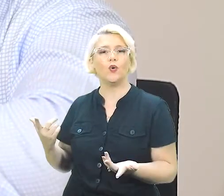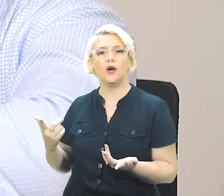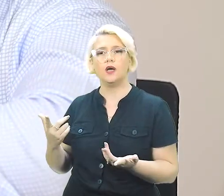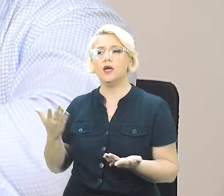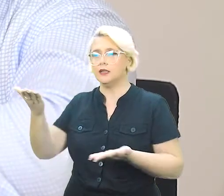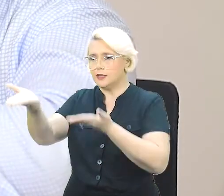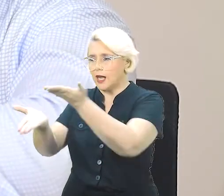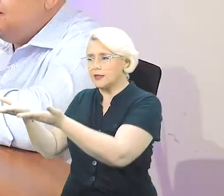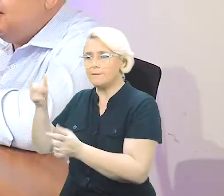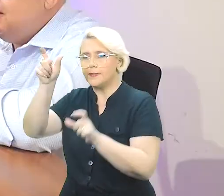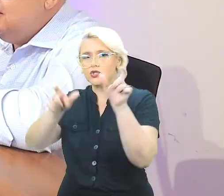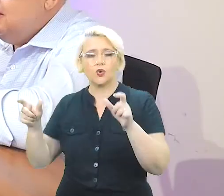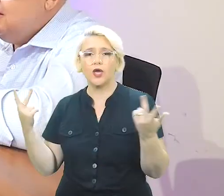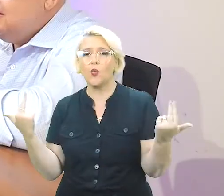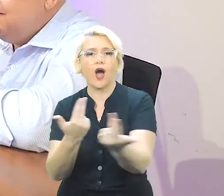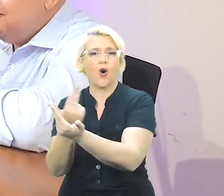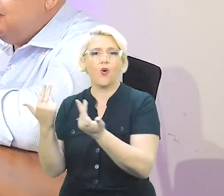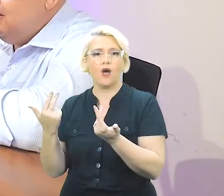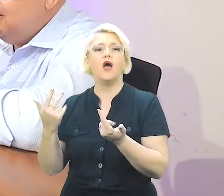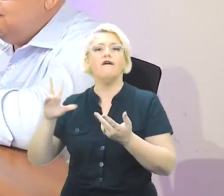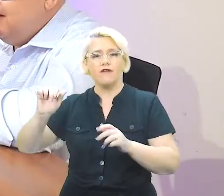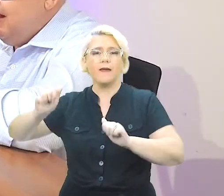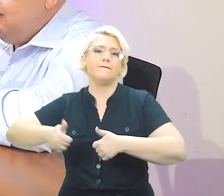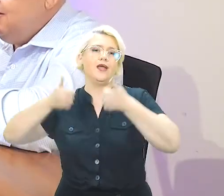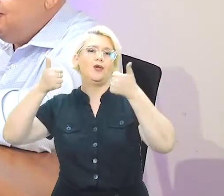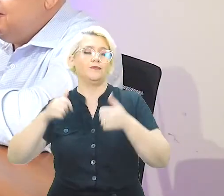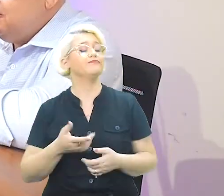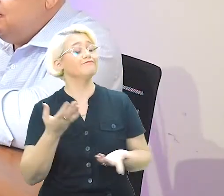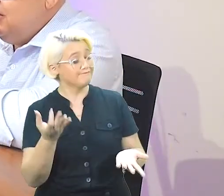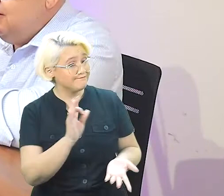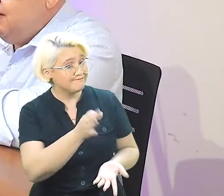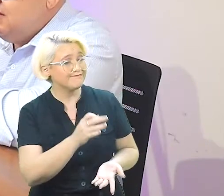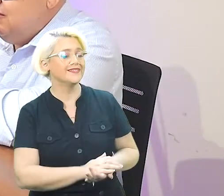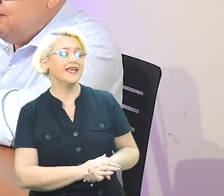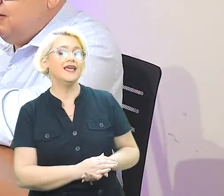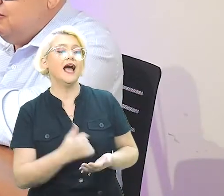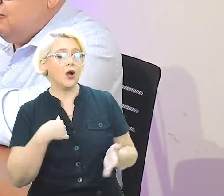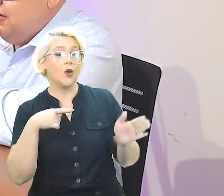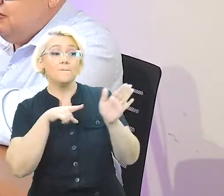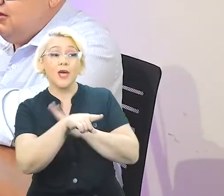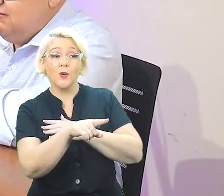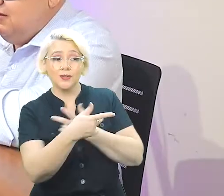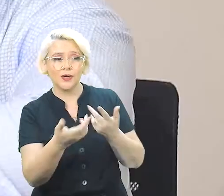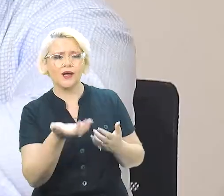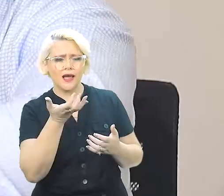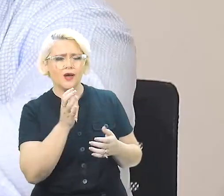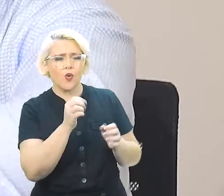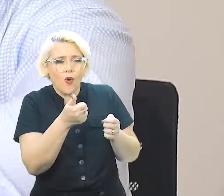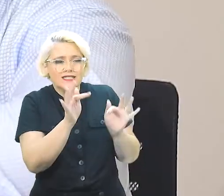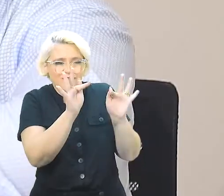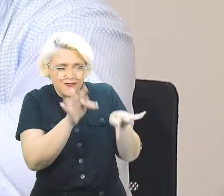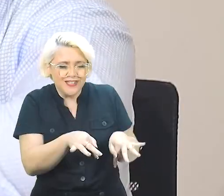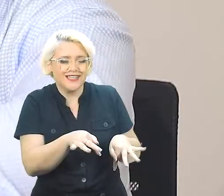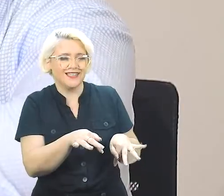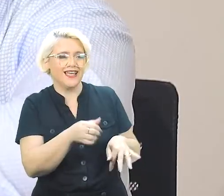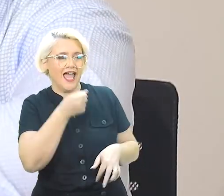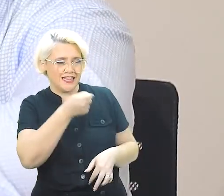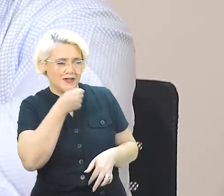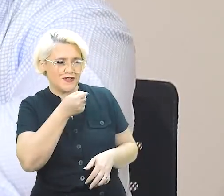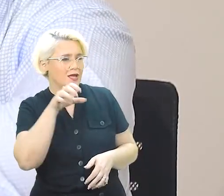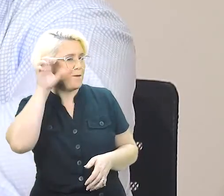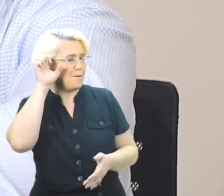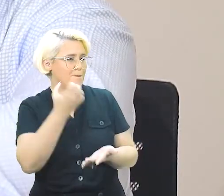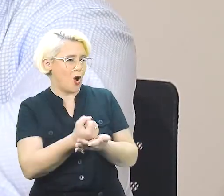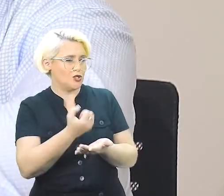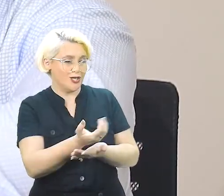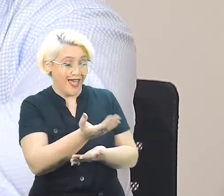e aí o resto a gente vai se aprimorando. Agora, professor, eu queria lhe fazer uma pergunta, nós já estamos caminhando aqui para o final do